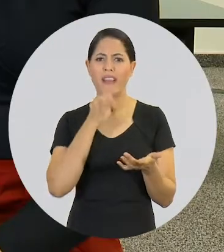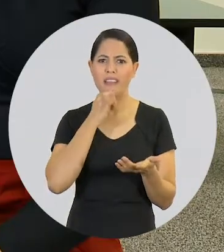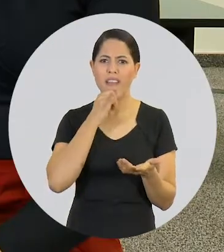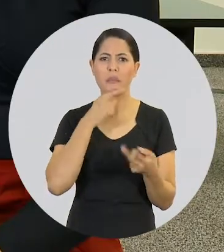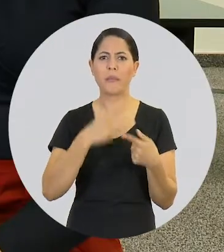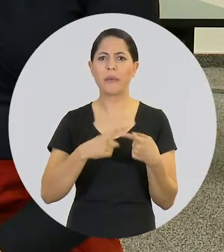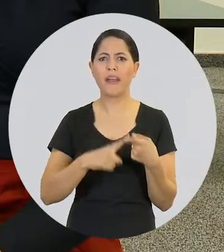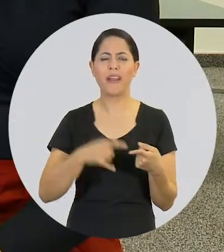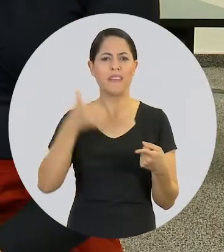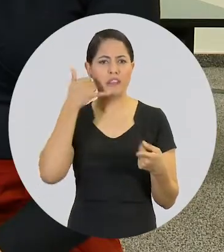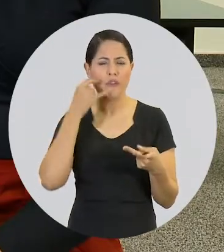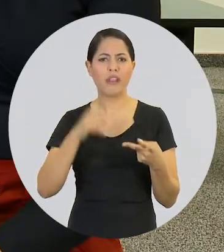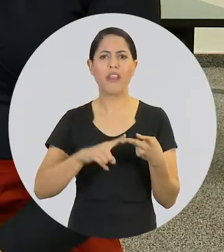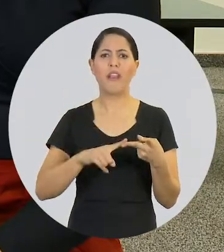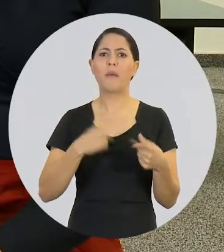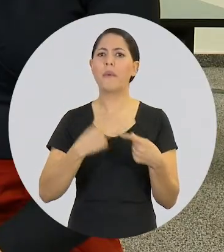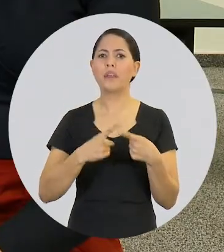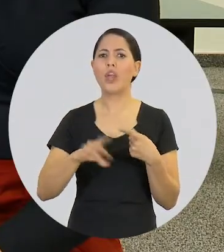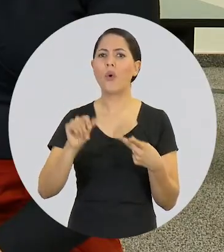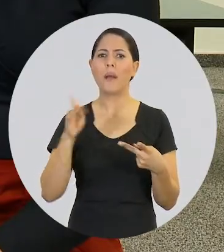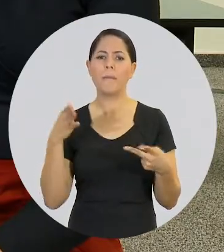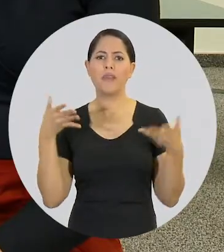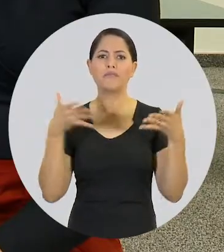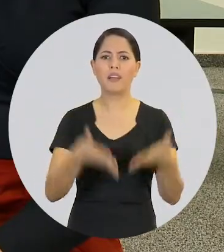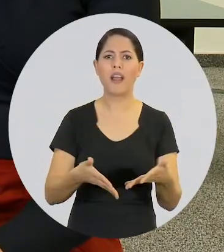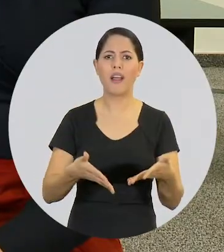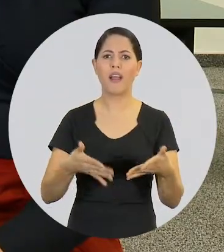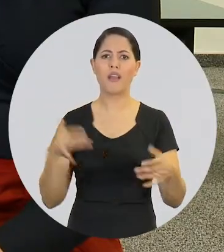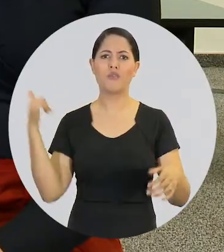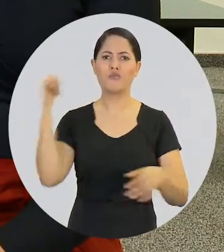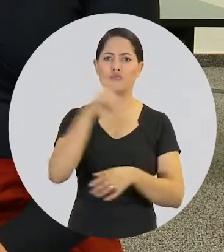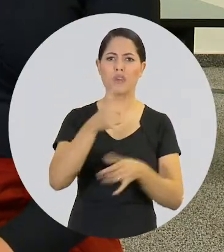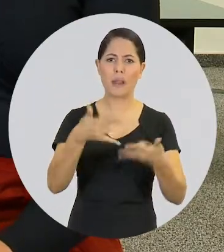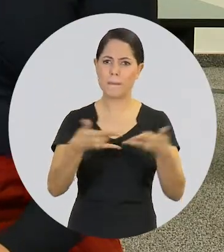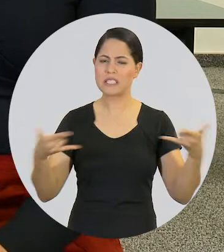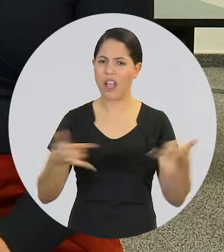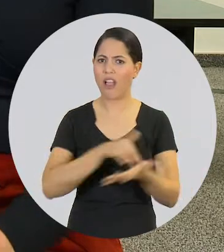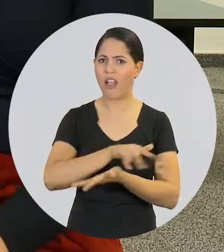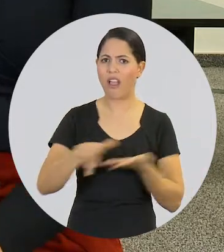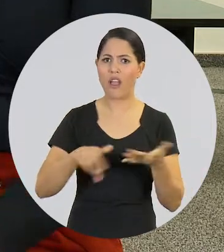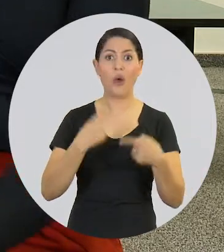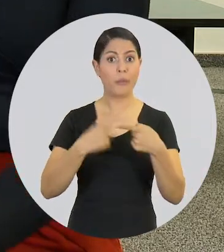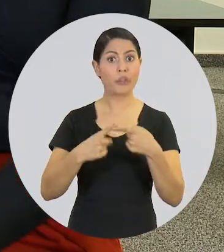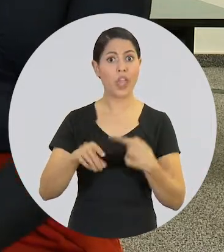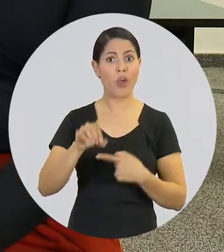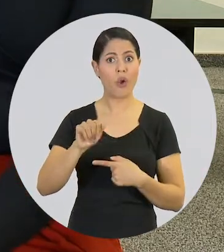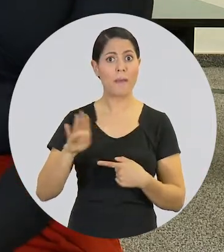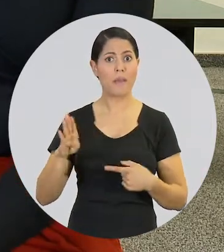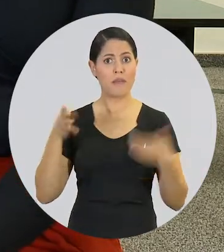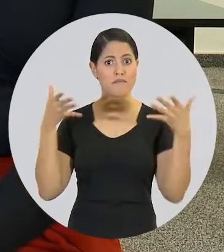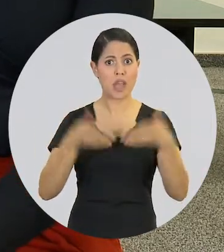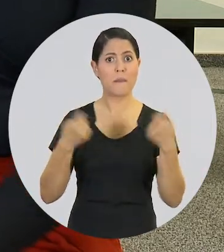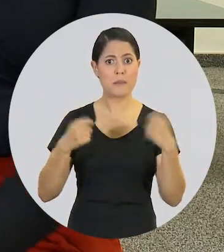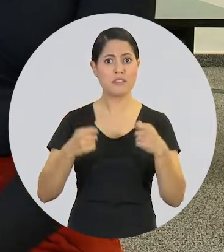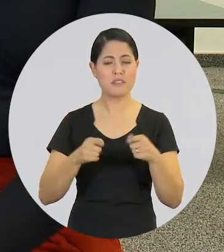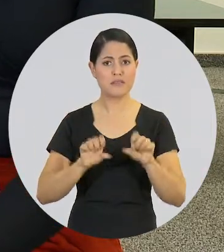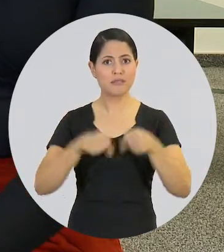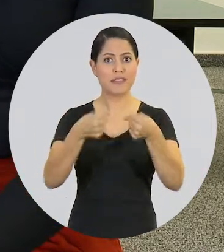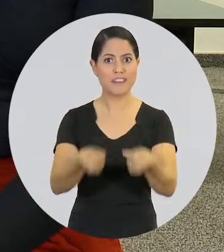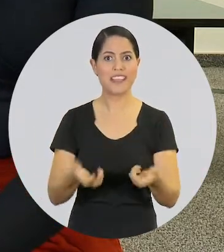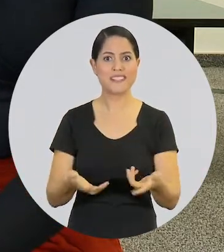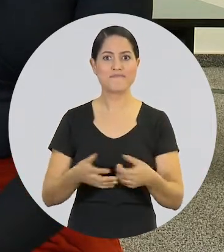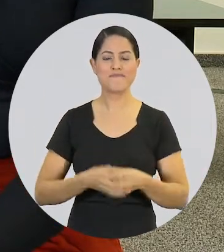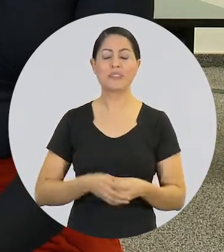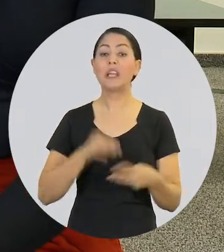questão da telefonia? Lamáquia, mas por que a OAB se envolve na questão das passagens aéreas? Porque isso é da ordem. Por que a OAB